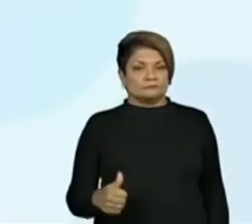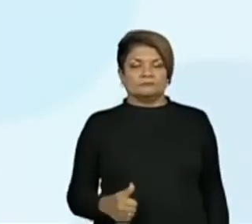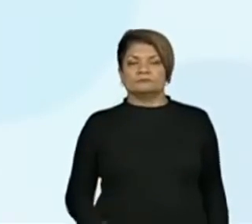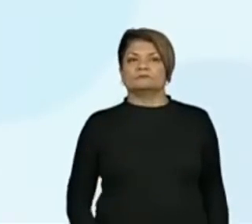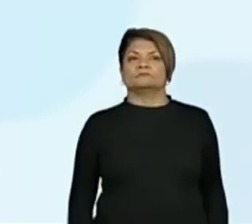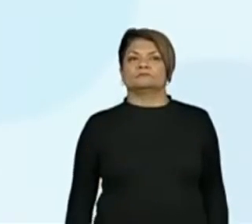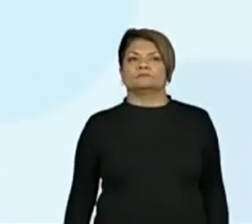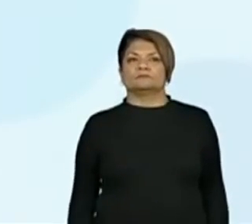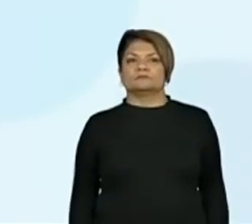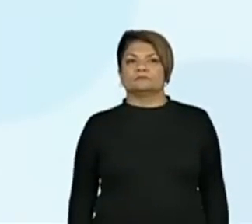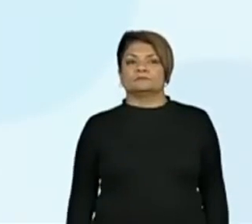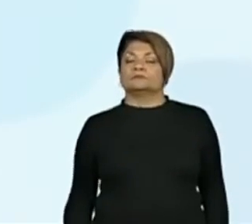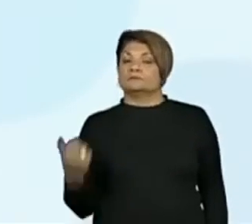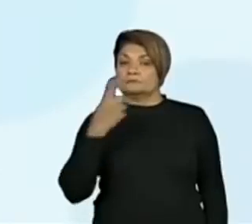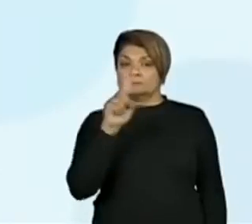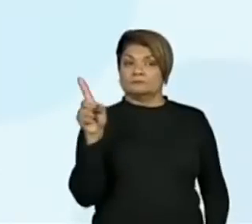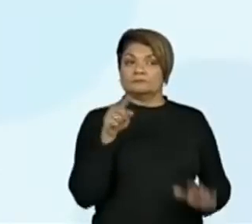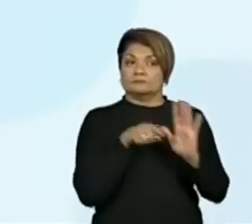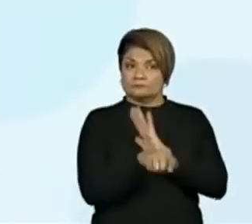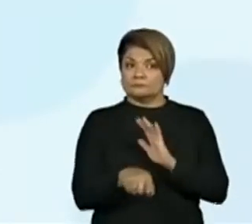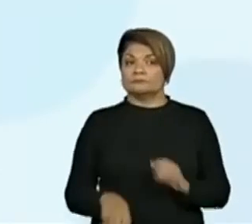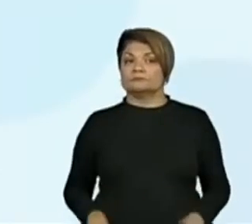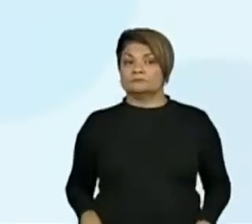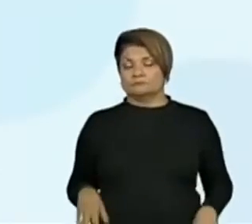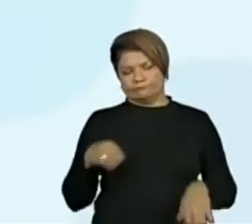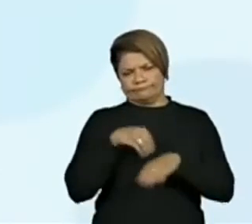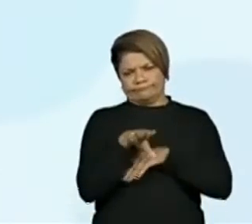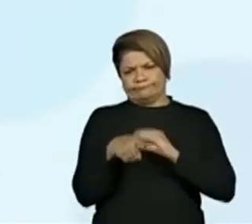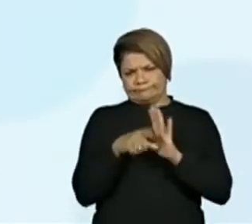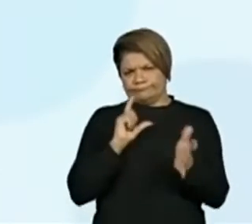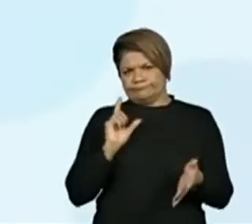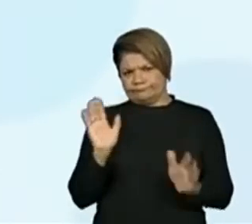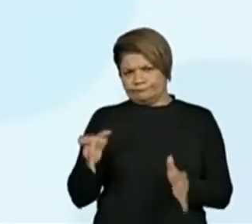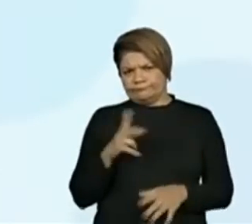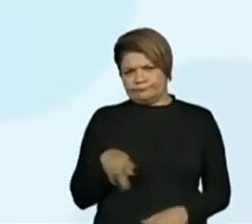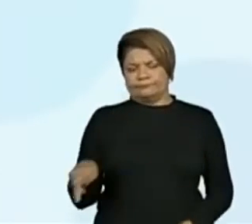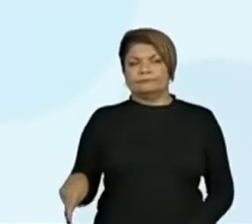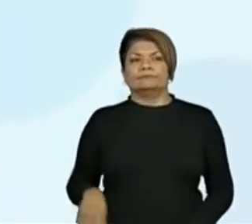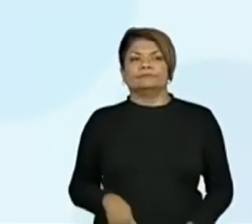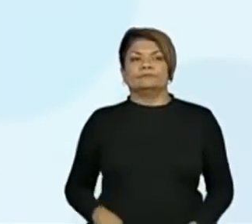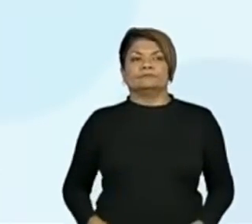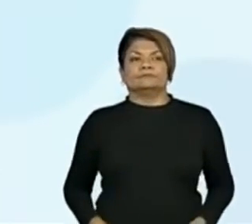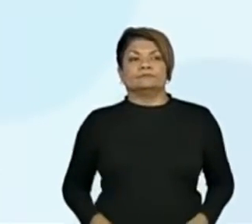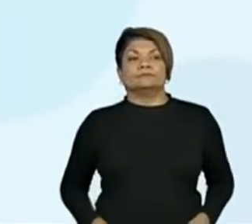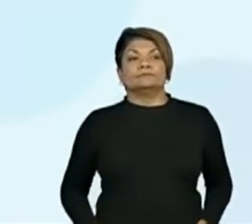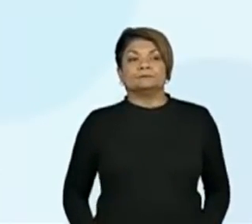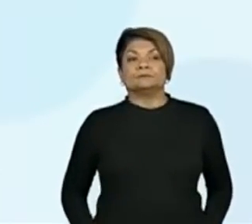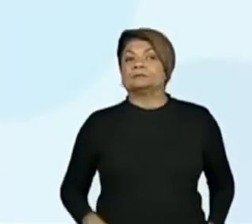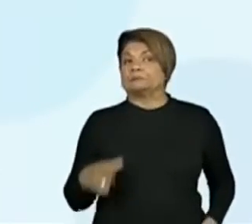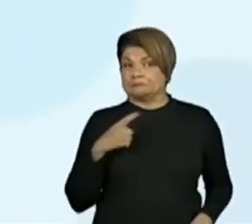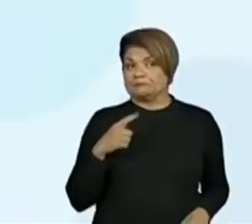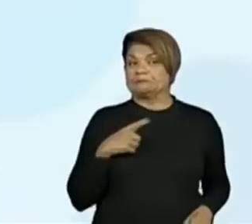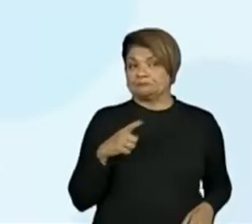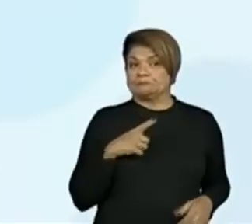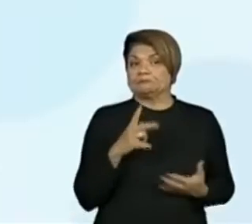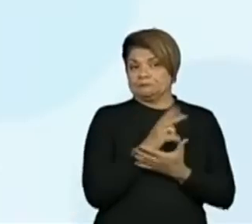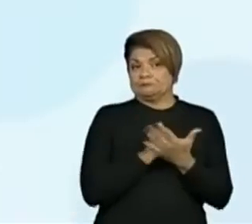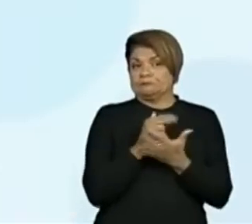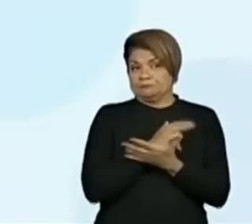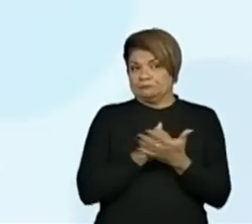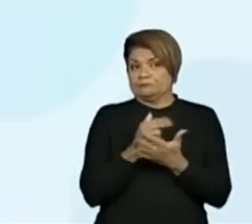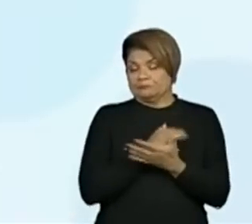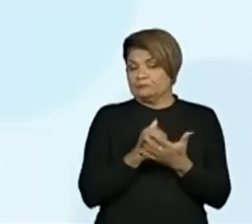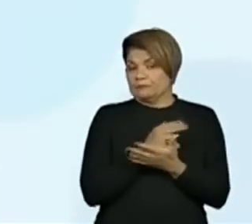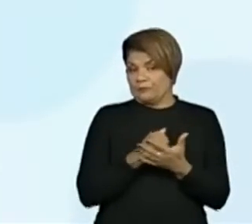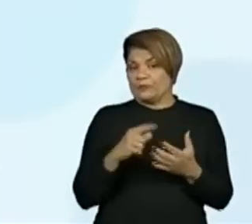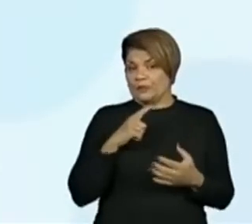14. E a última pergunta, que foi o spoiler aí da professora, que eu esqueci o nome. Tem alguma figura aí com formato